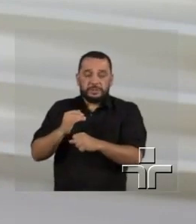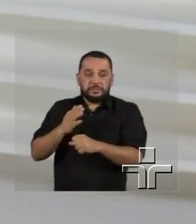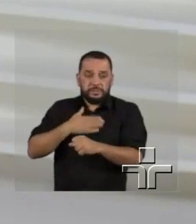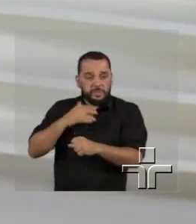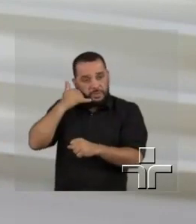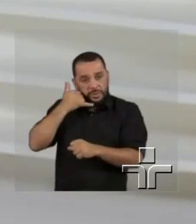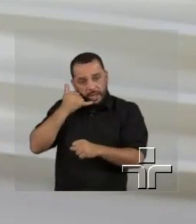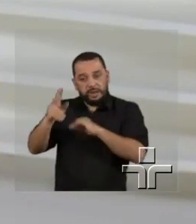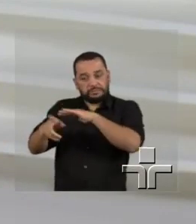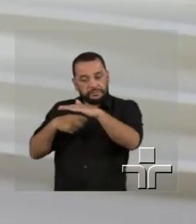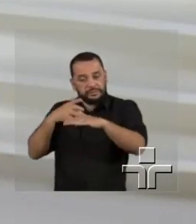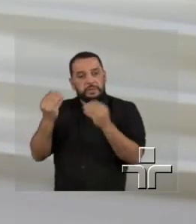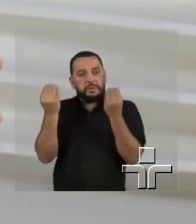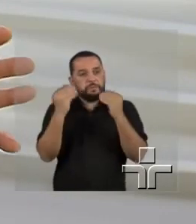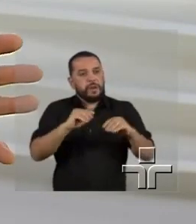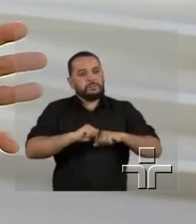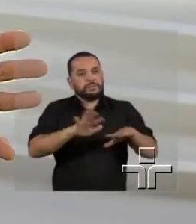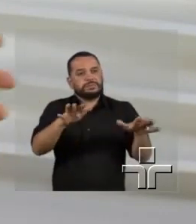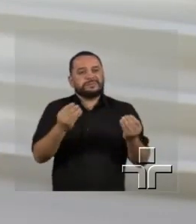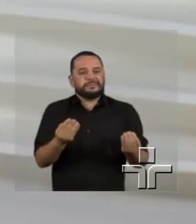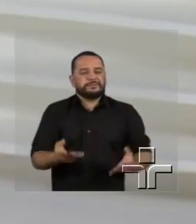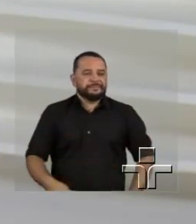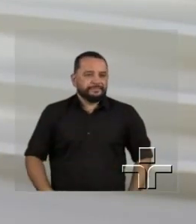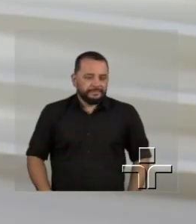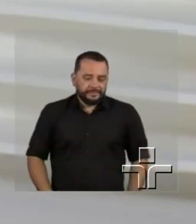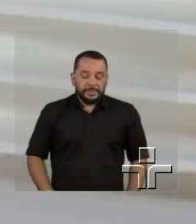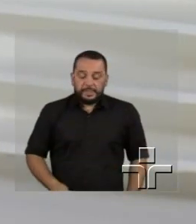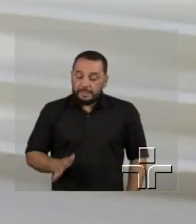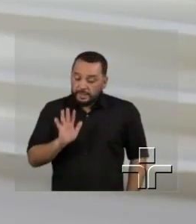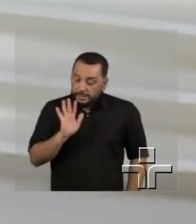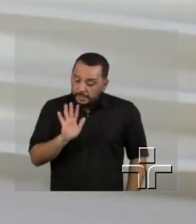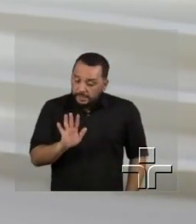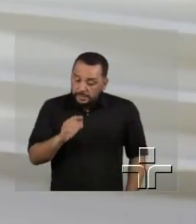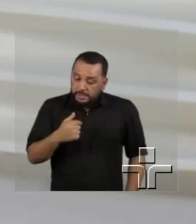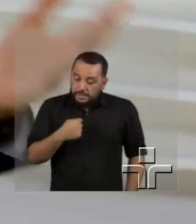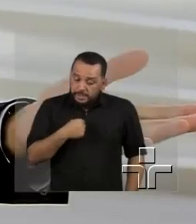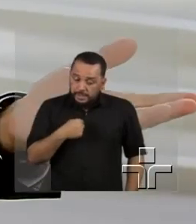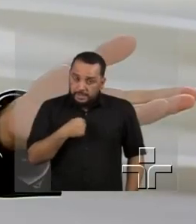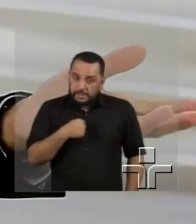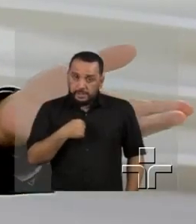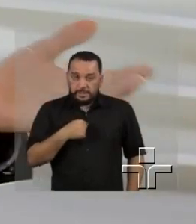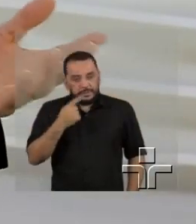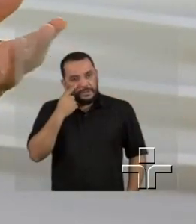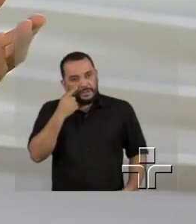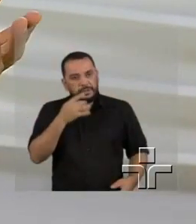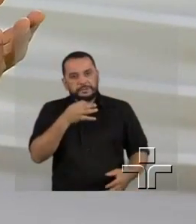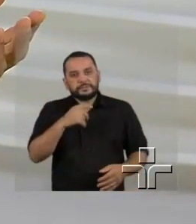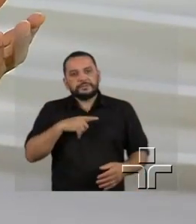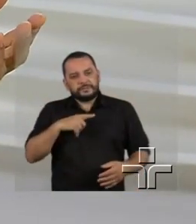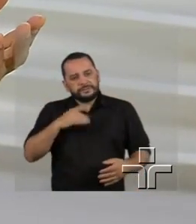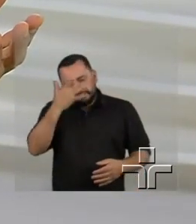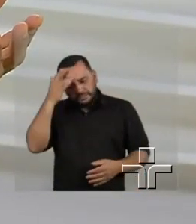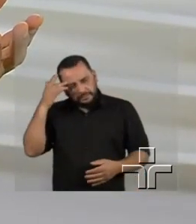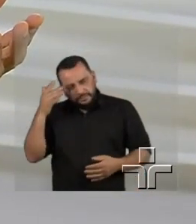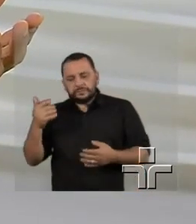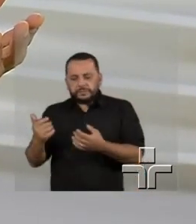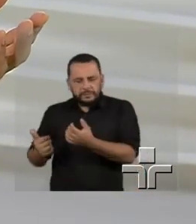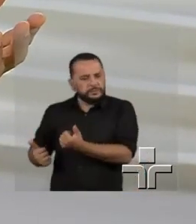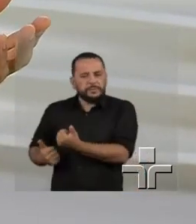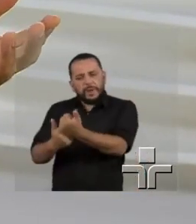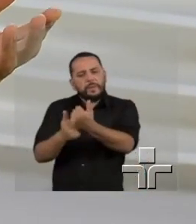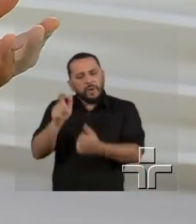Ministério Público que se valeu da condução da operação para auferir benefícios